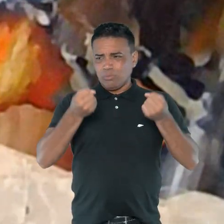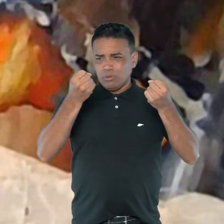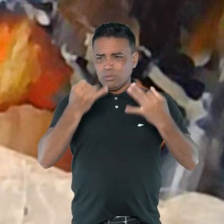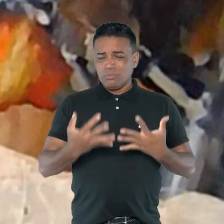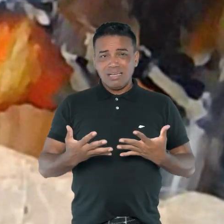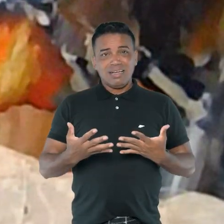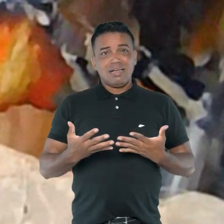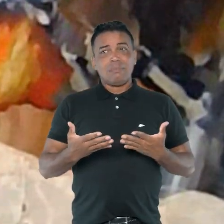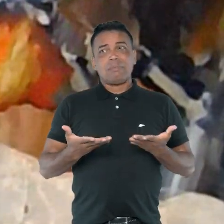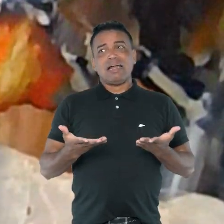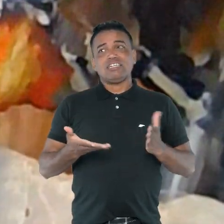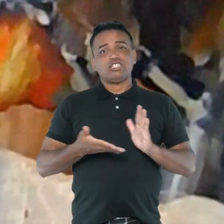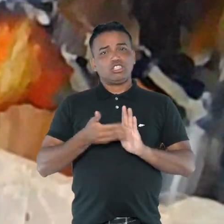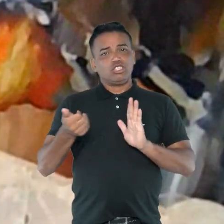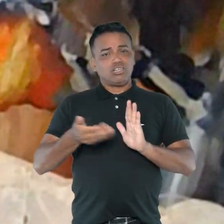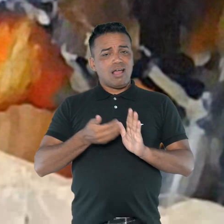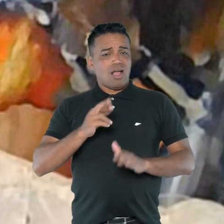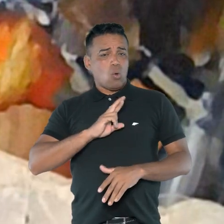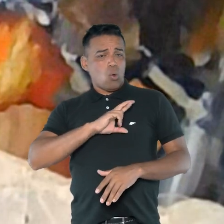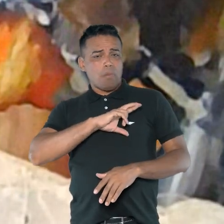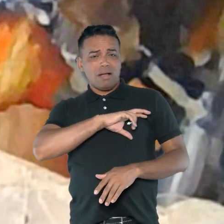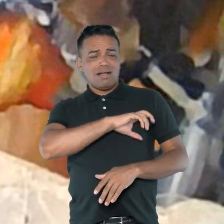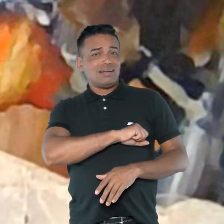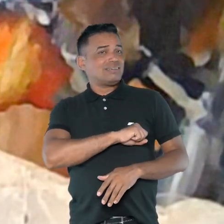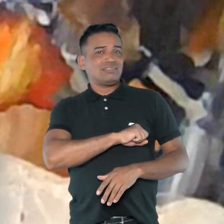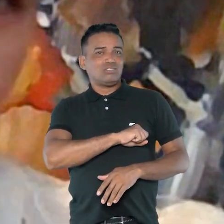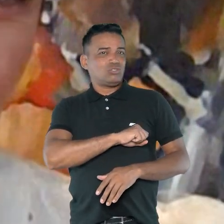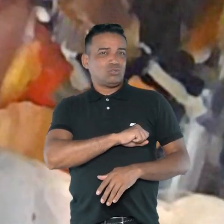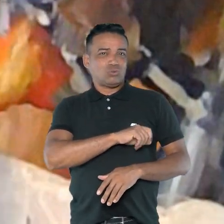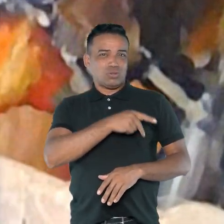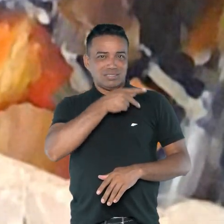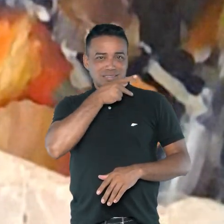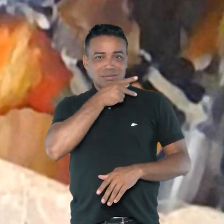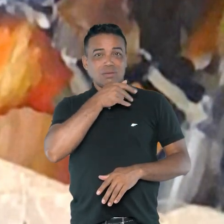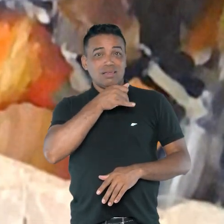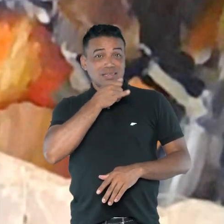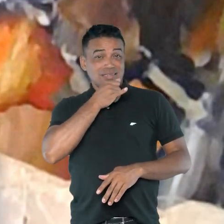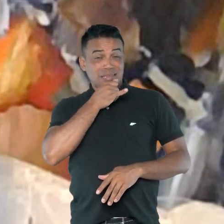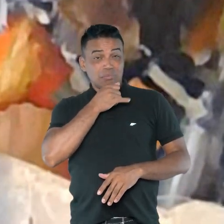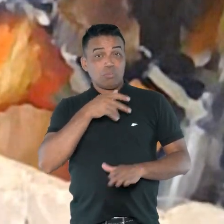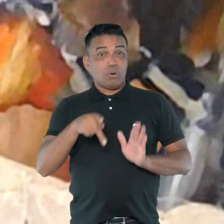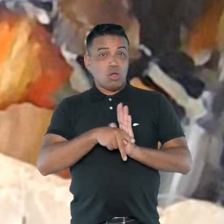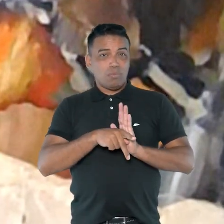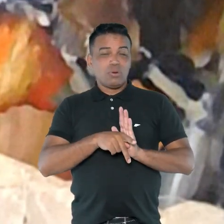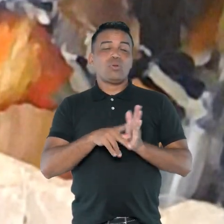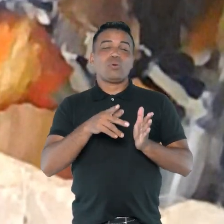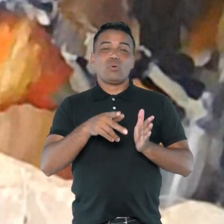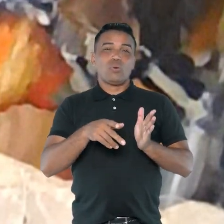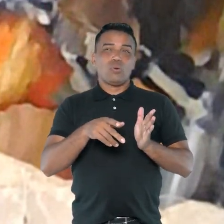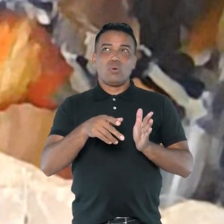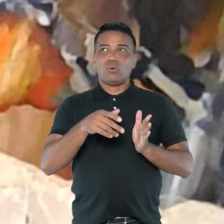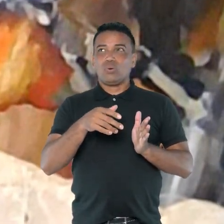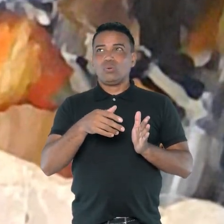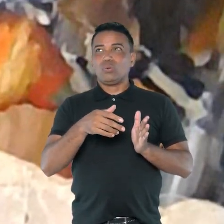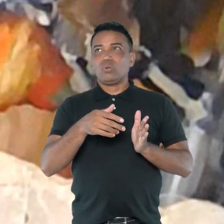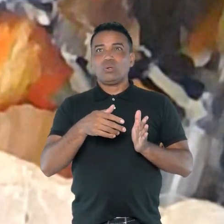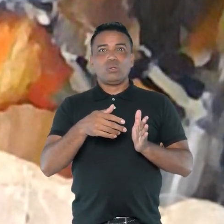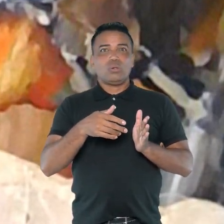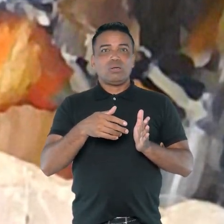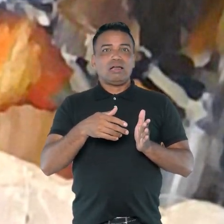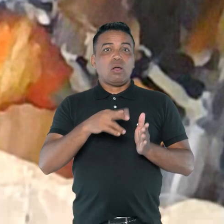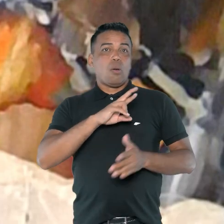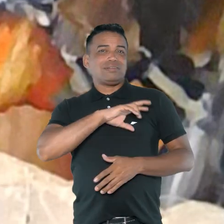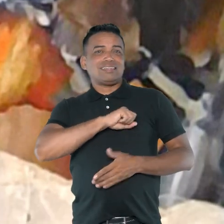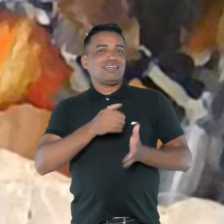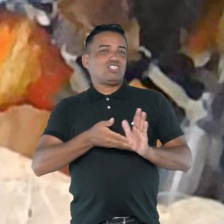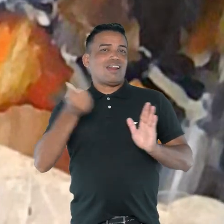Como que eu posso dizer? Para desromantizar um pouco a coisa da escritora mesmo, do mercado, sabe,